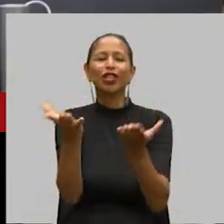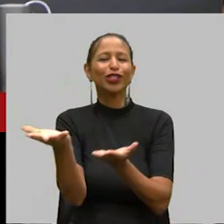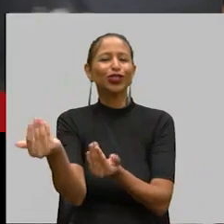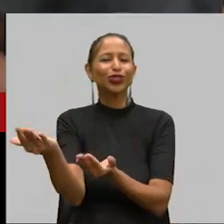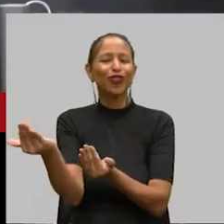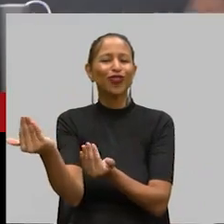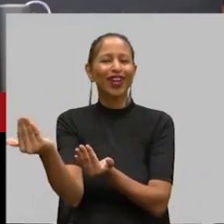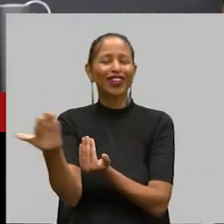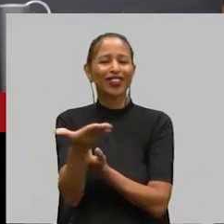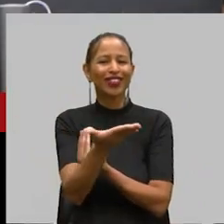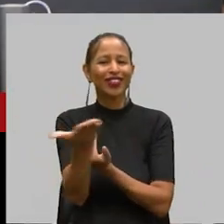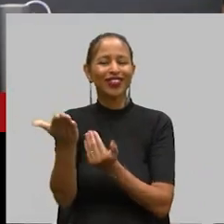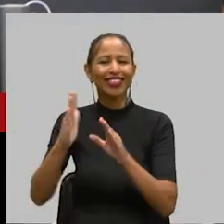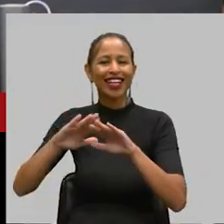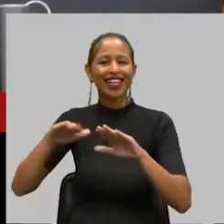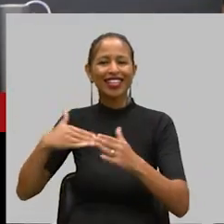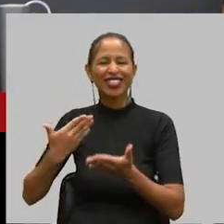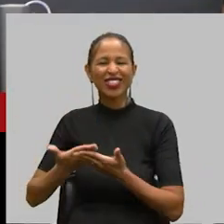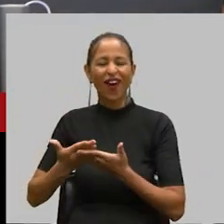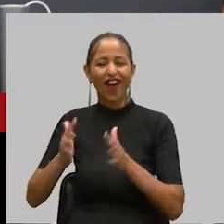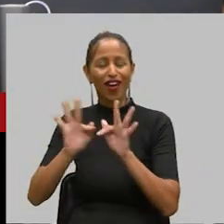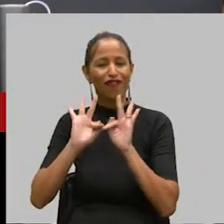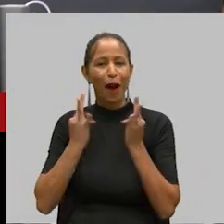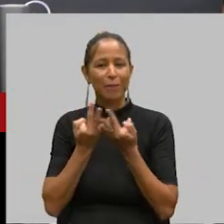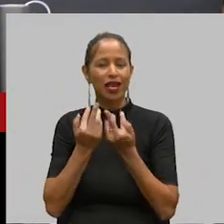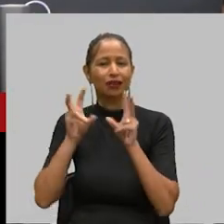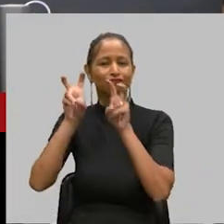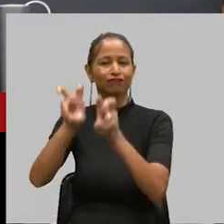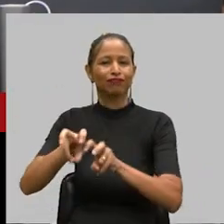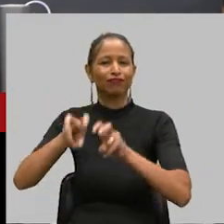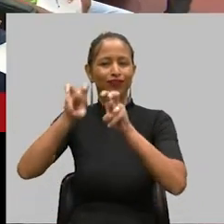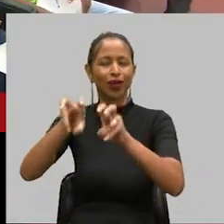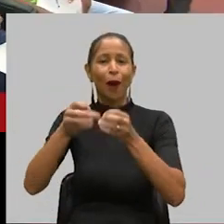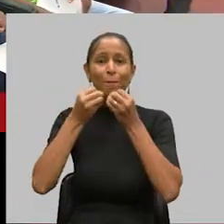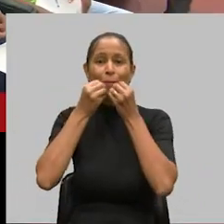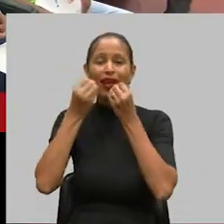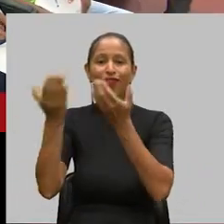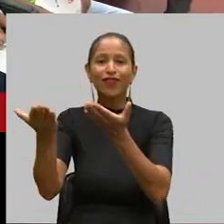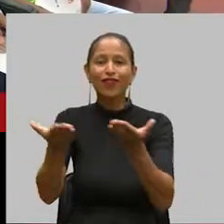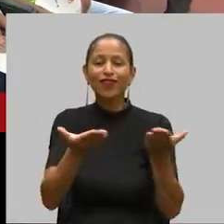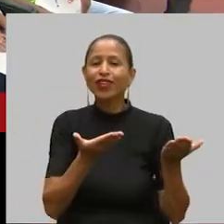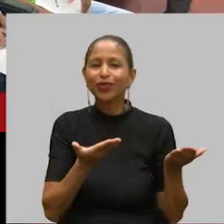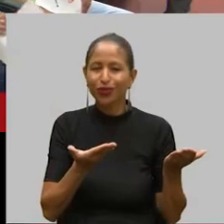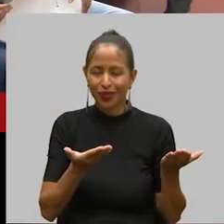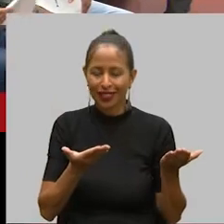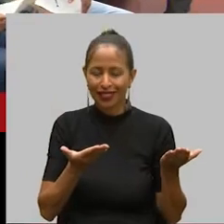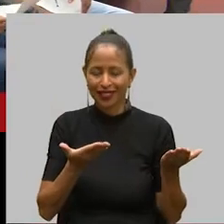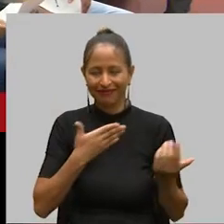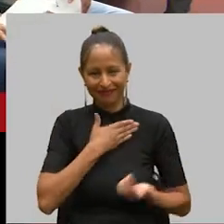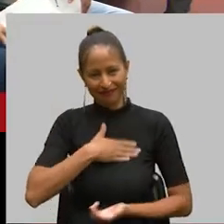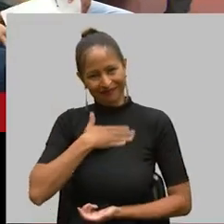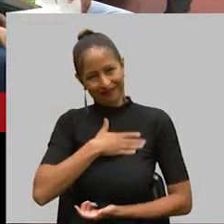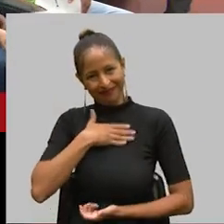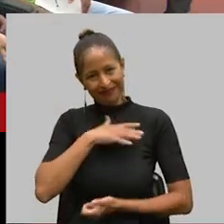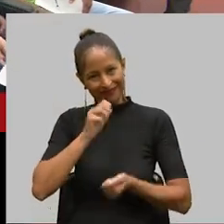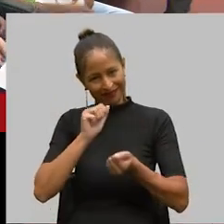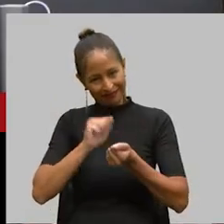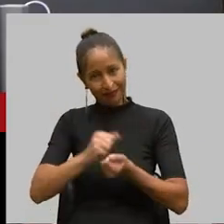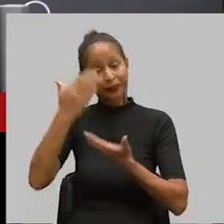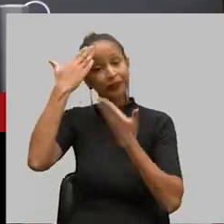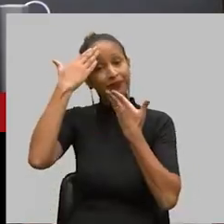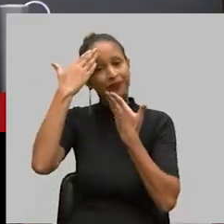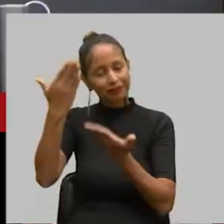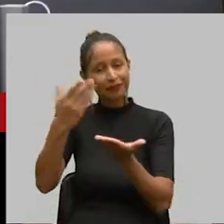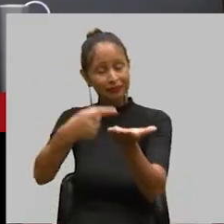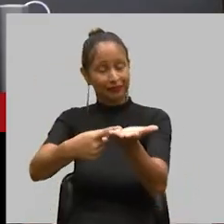né das escolas famílias agrícolas bem-vindos bem-vindas é um prazer estar aqui com vocês agradecer aqui